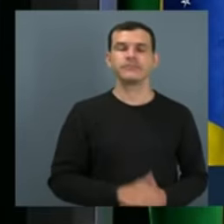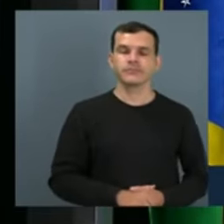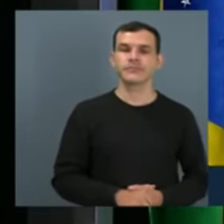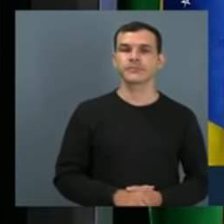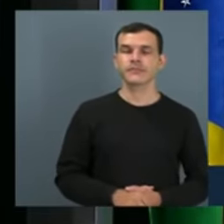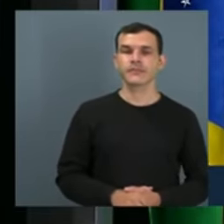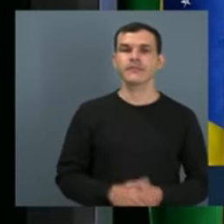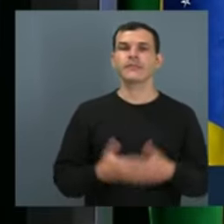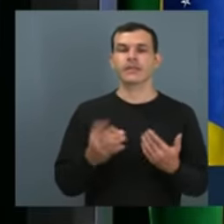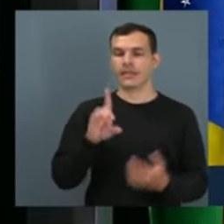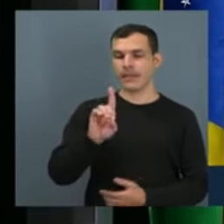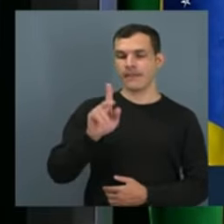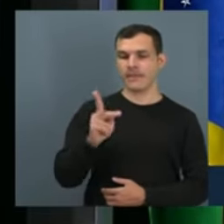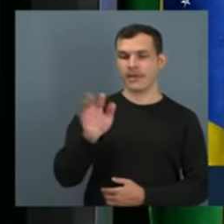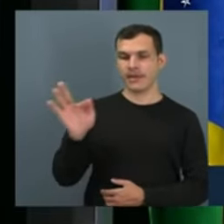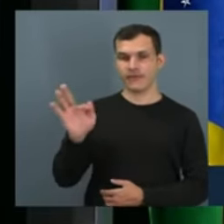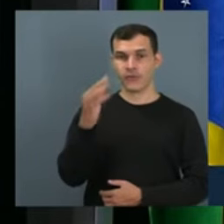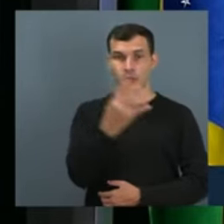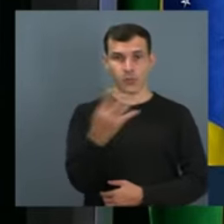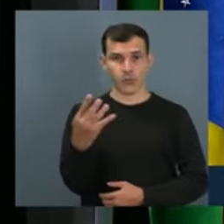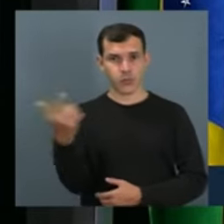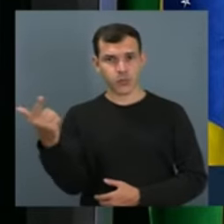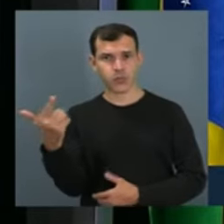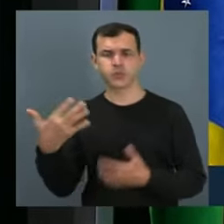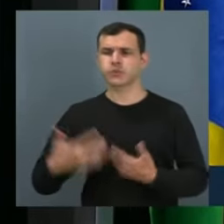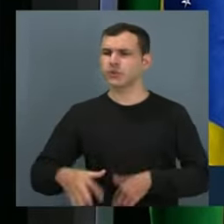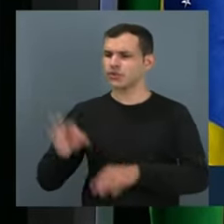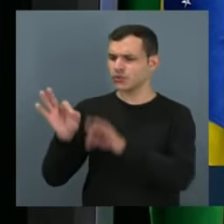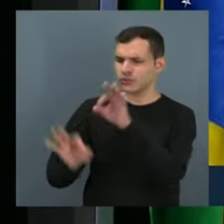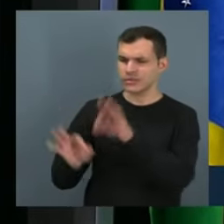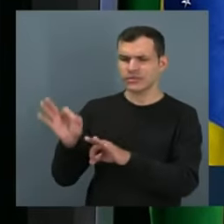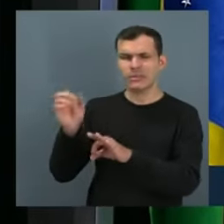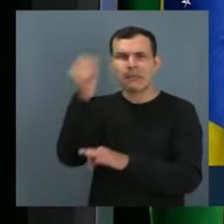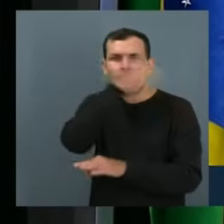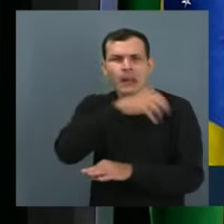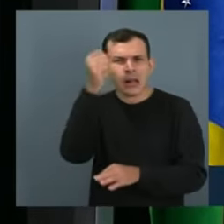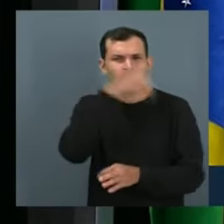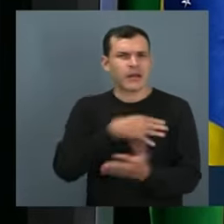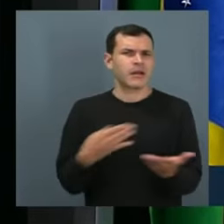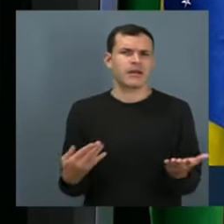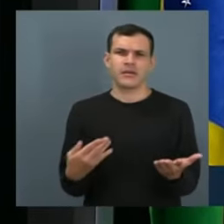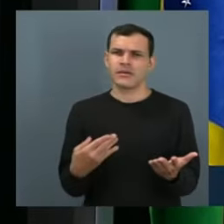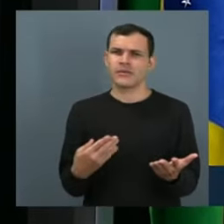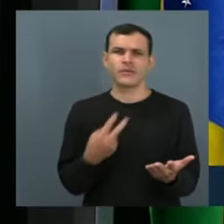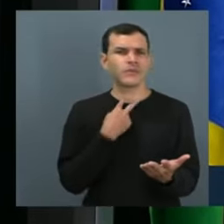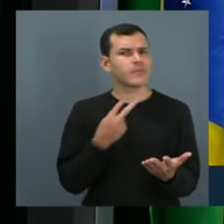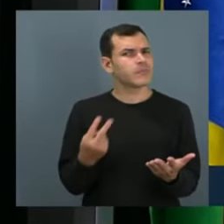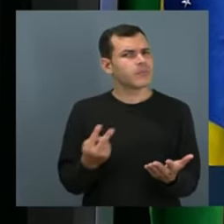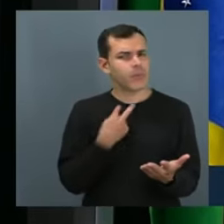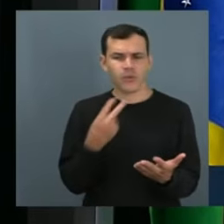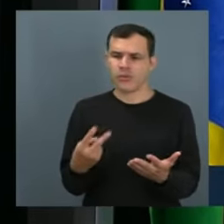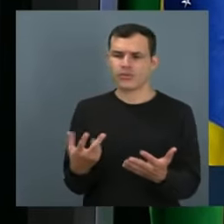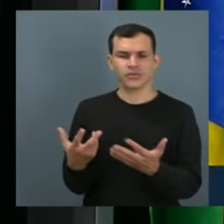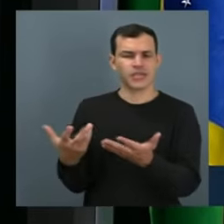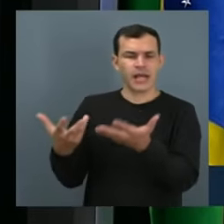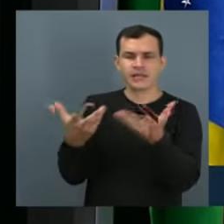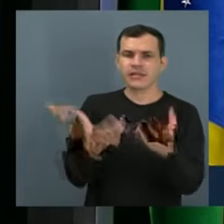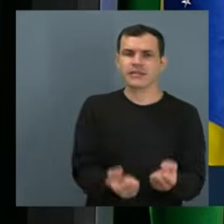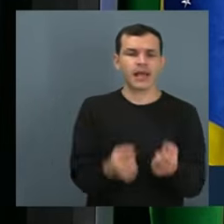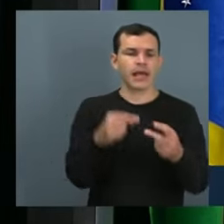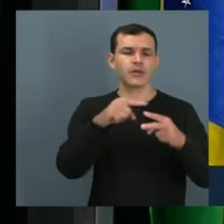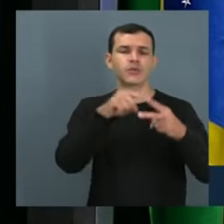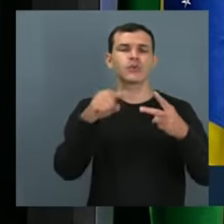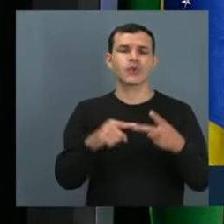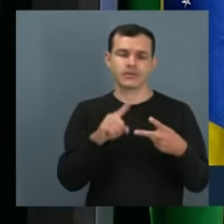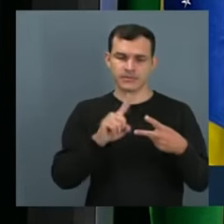A DPF 442 é uma aberração jurídica, ela não deveria nem ser recebida por 2 razões. Em primeiro lugar, porque fere o artigo